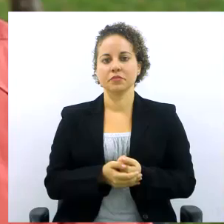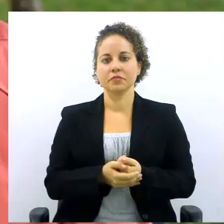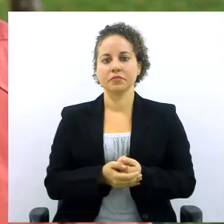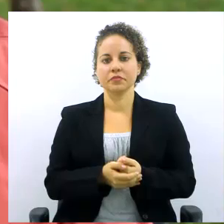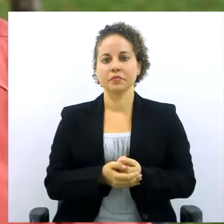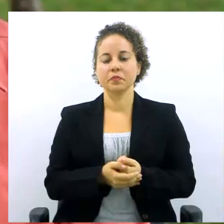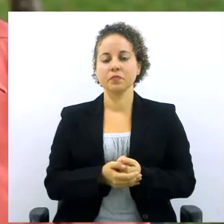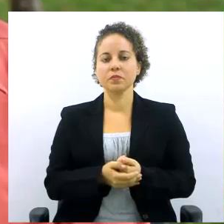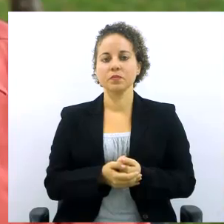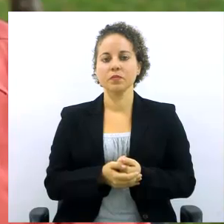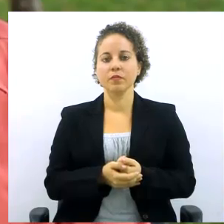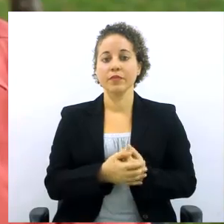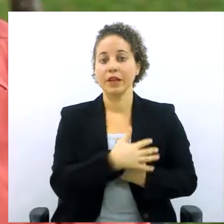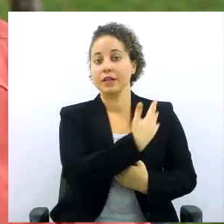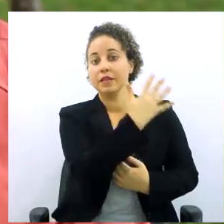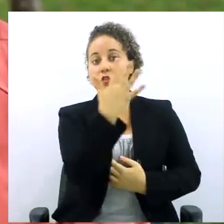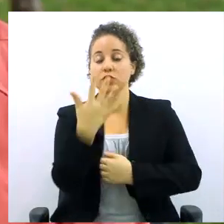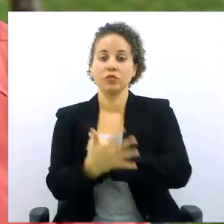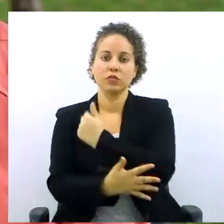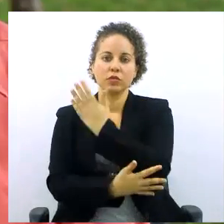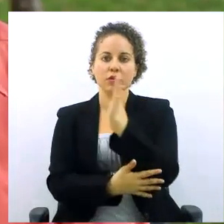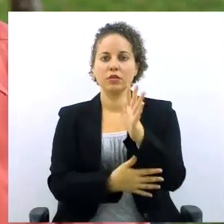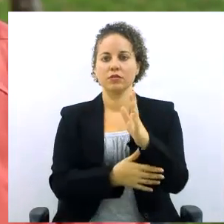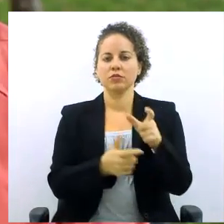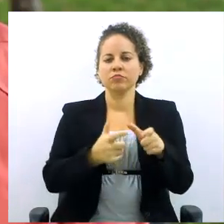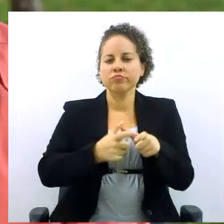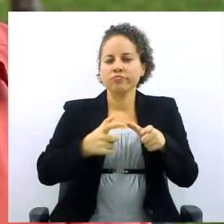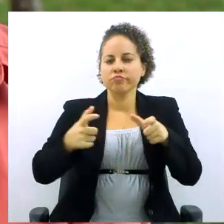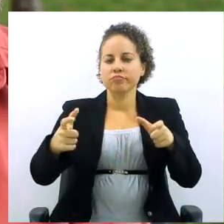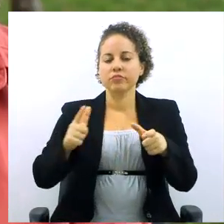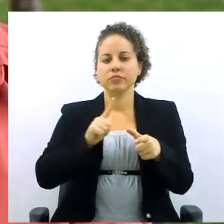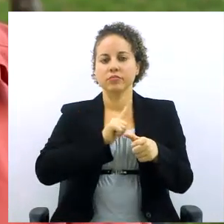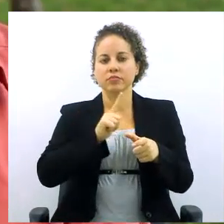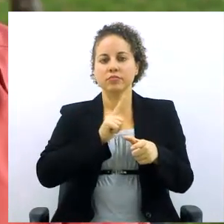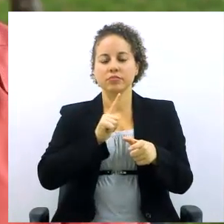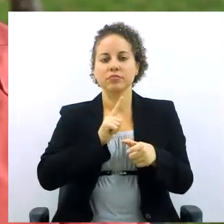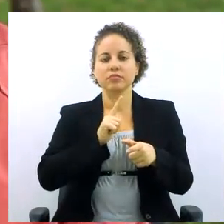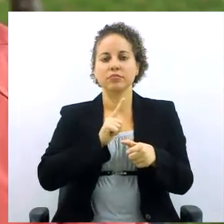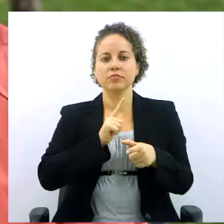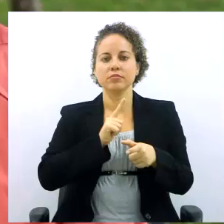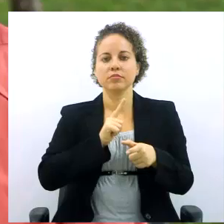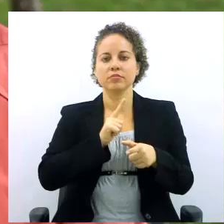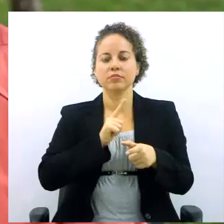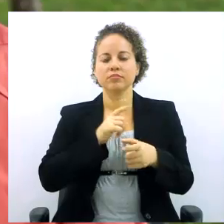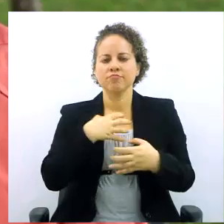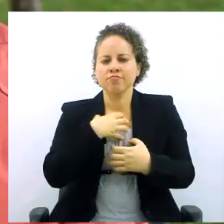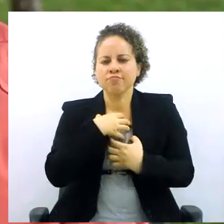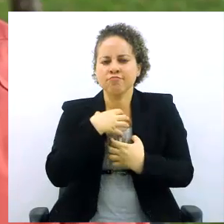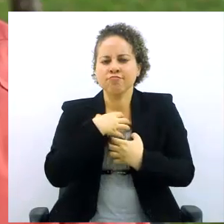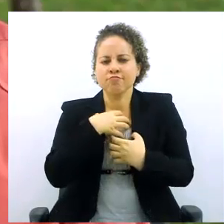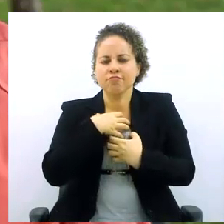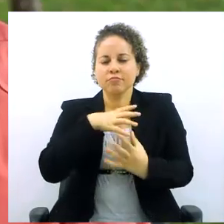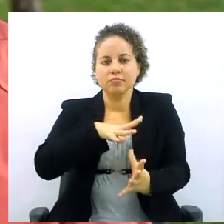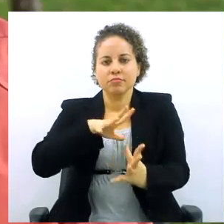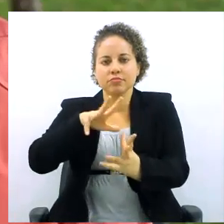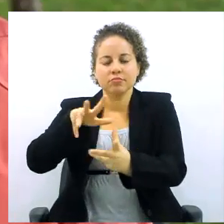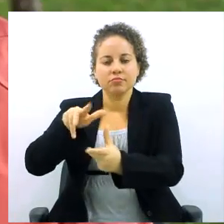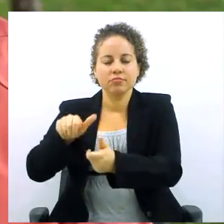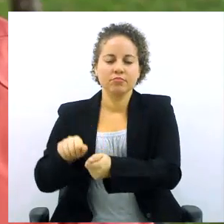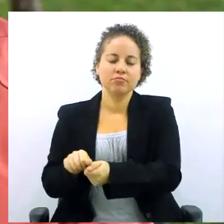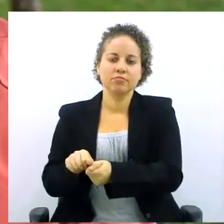das florestas, sobretudo pela sua dimensão, sobre o clima da terra, né,